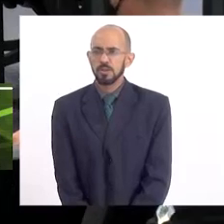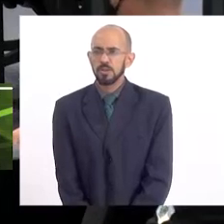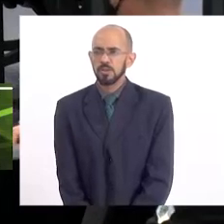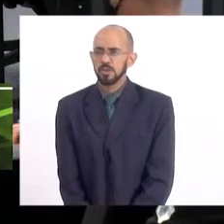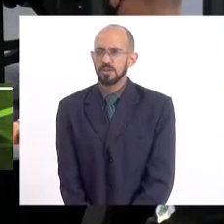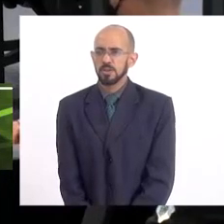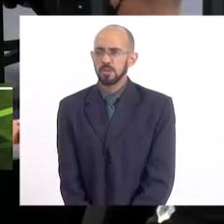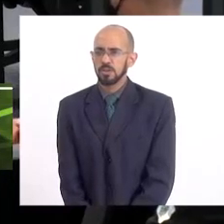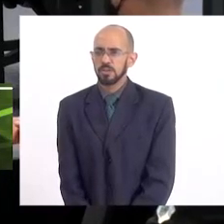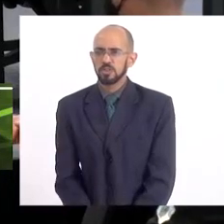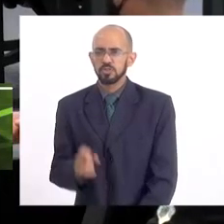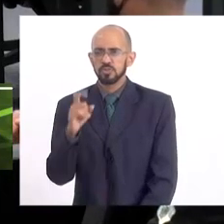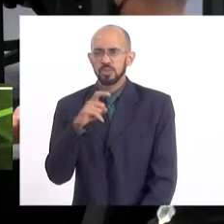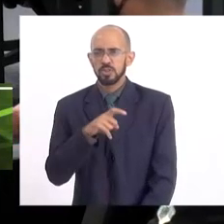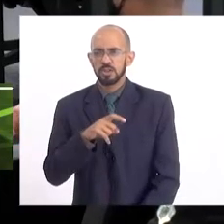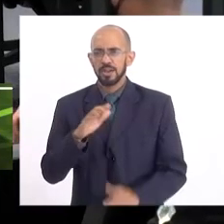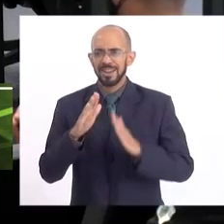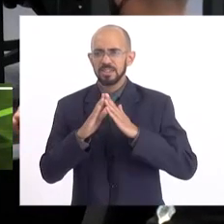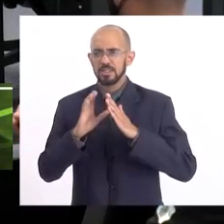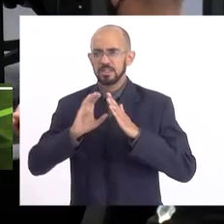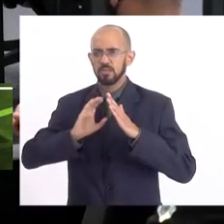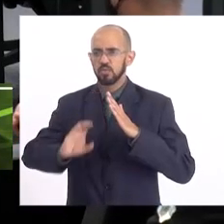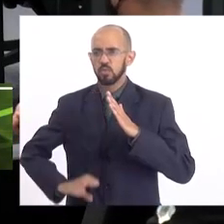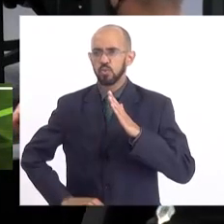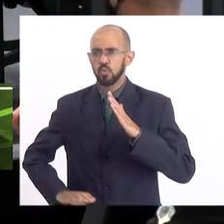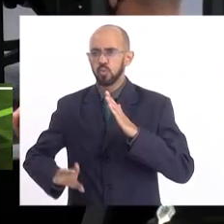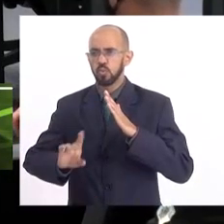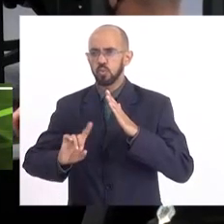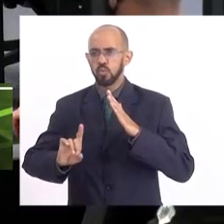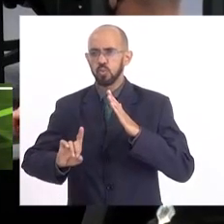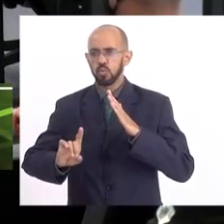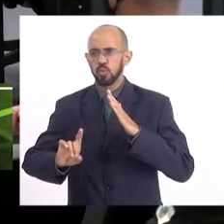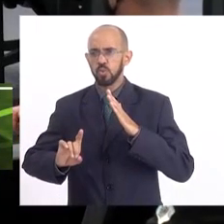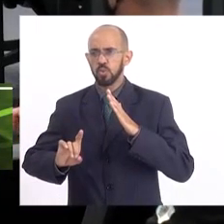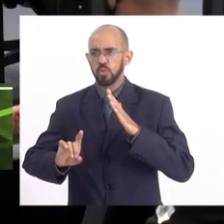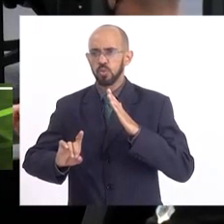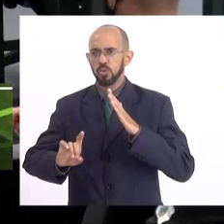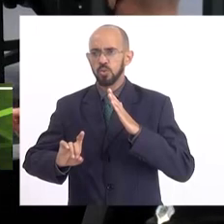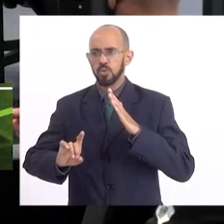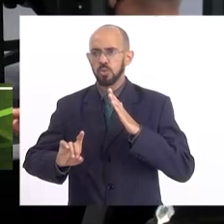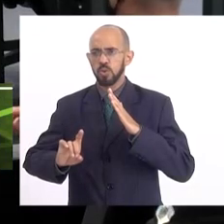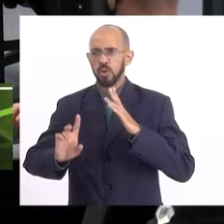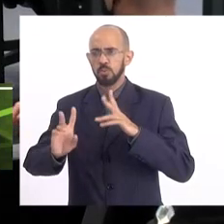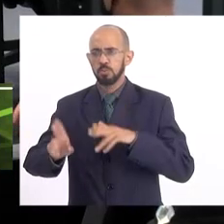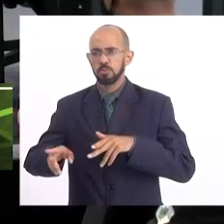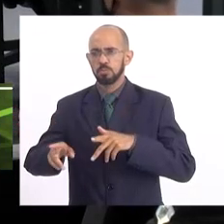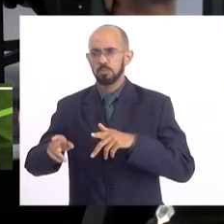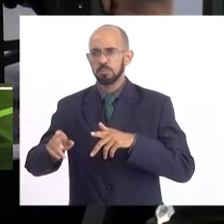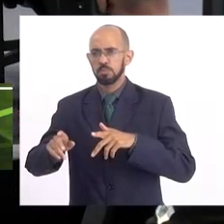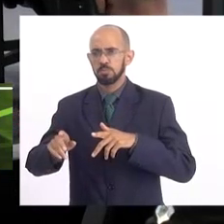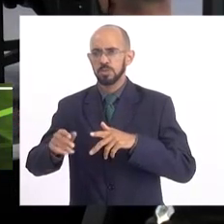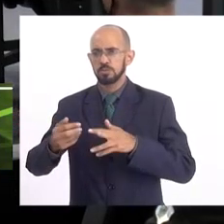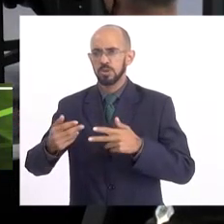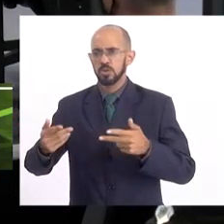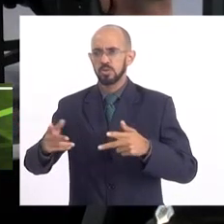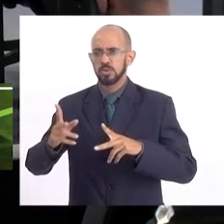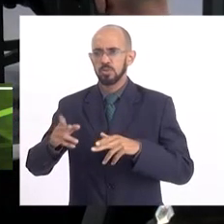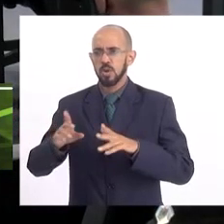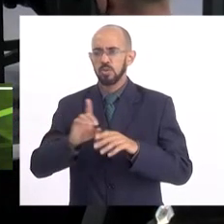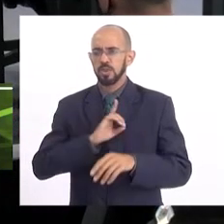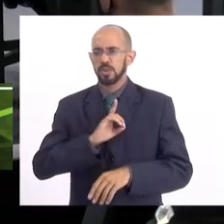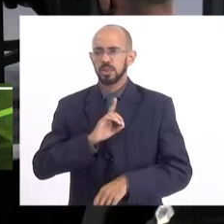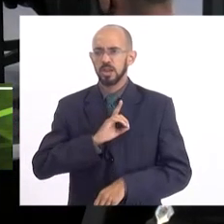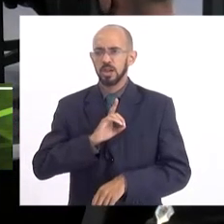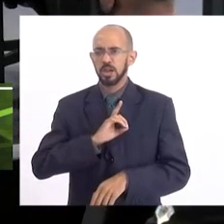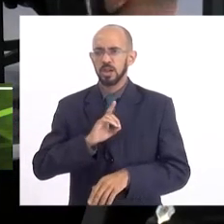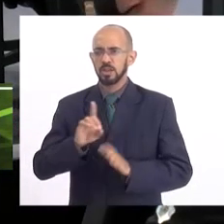Casa Civil. Na Casa Civil. Casa Civil. Casa Civil. Pô, foi o mesmo parto com o Detran. Mesma coisa. A gente mandou. Acho que pode